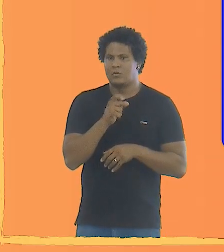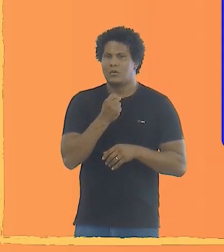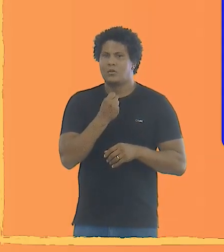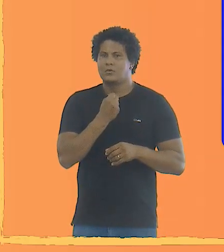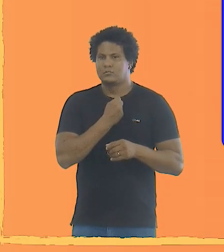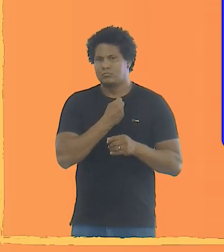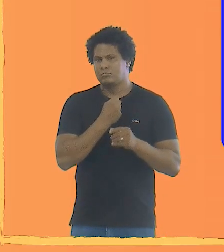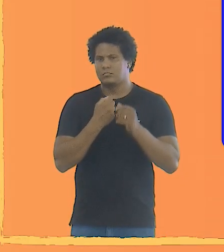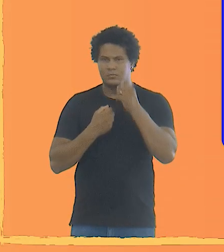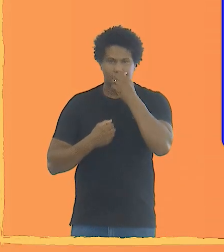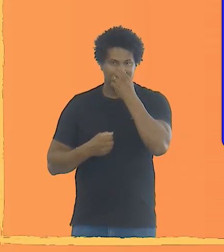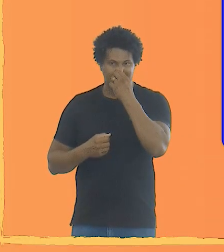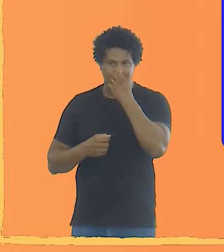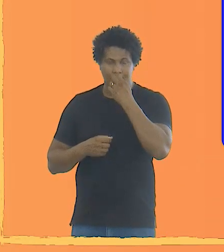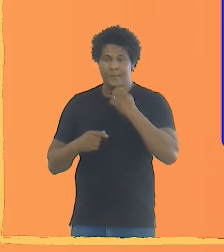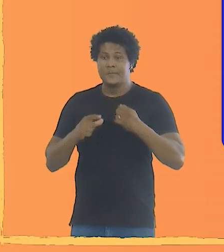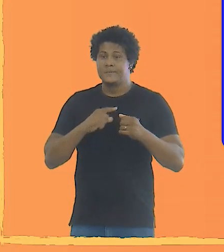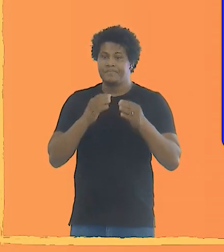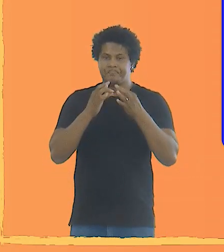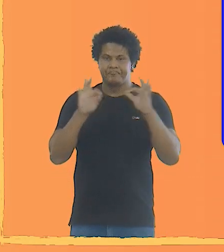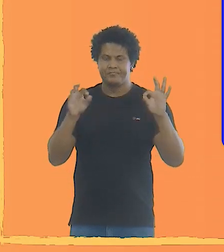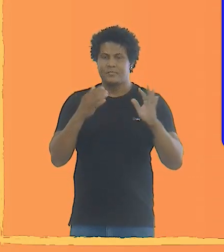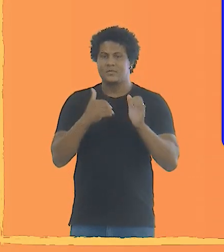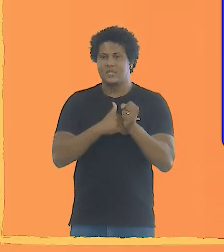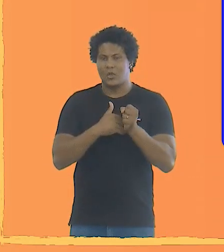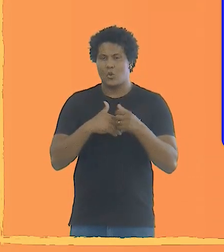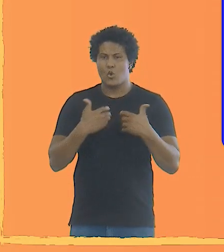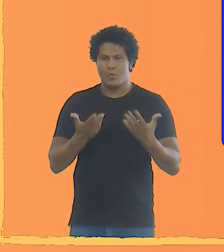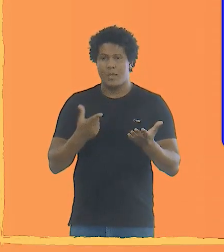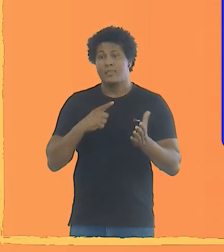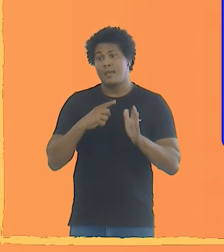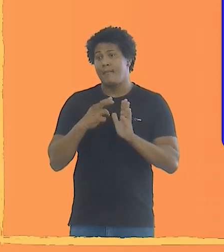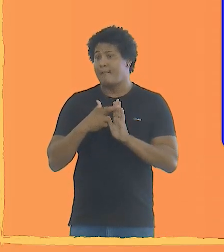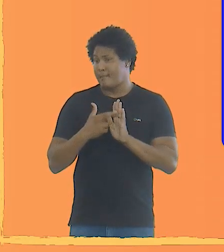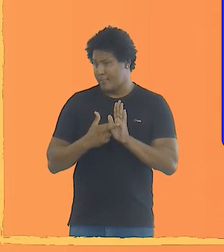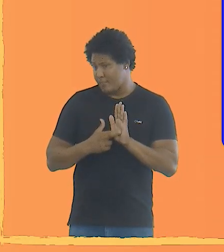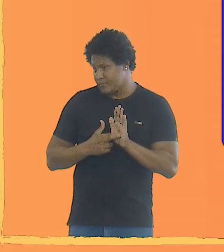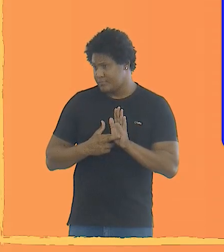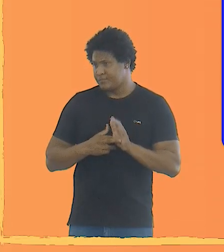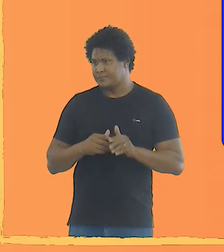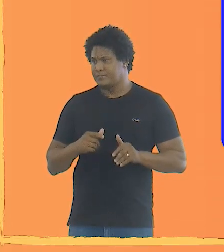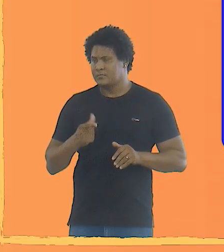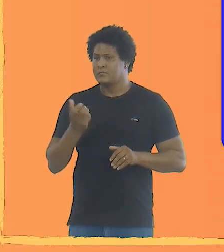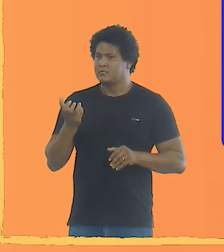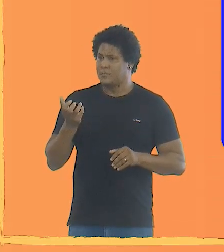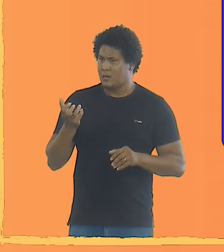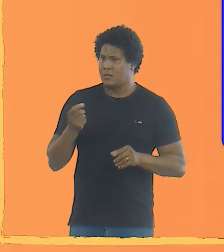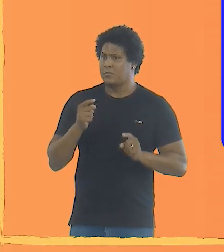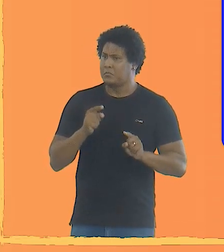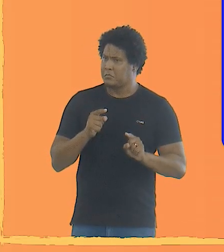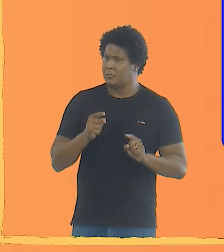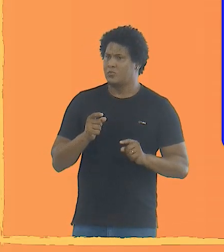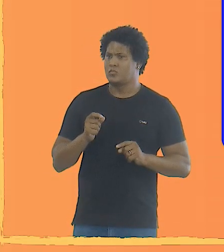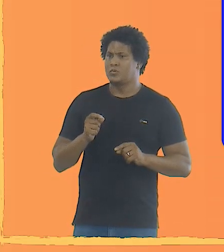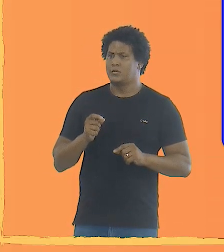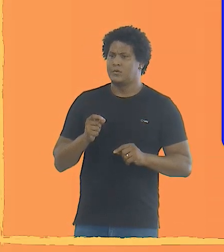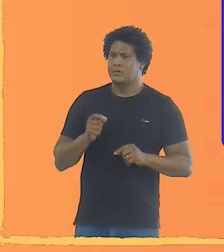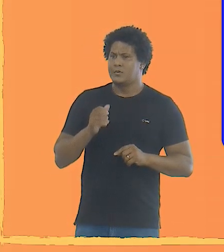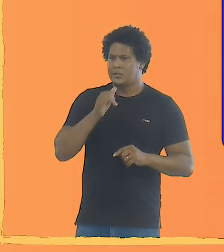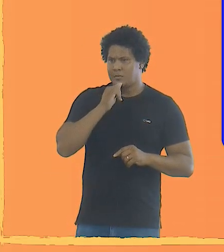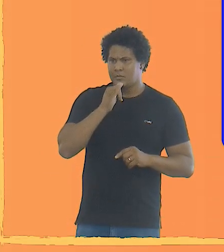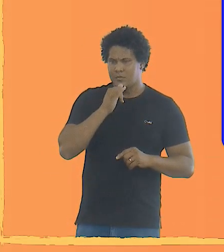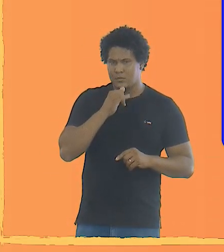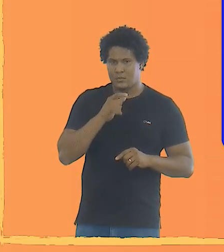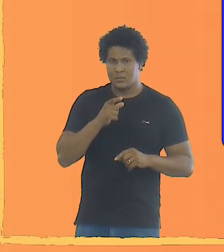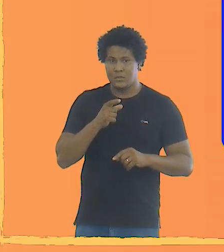existem regras que foram definidas. Quais são as regras? Eu quero uma opção de formato que ofereça mais